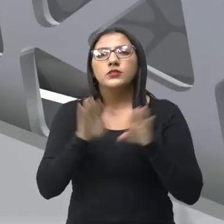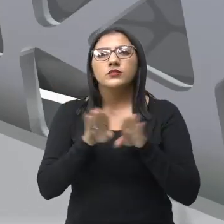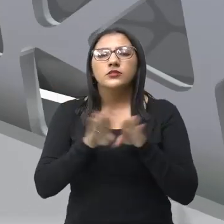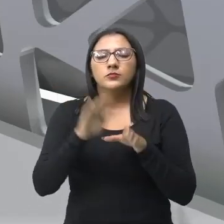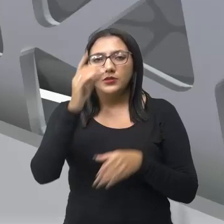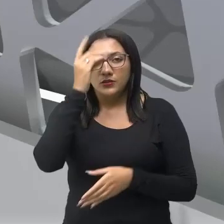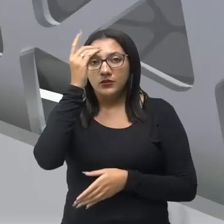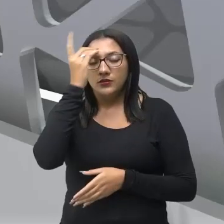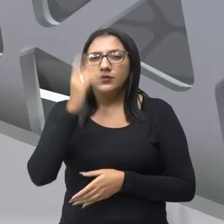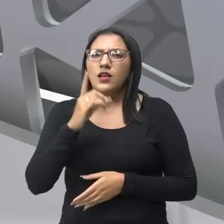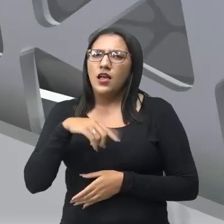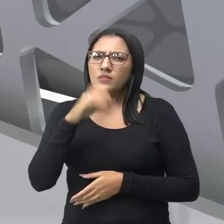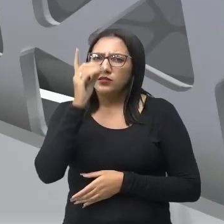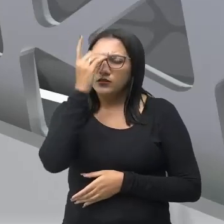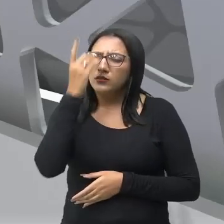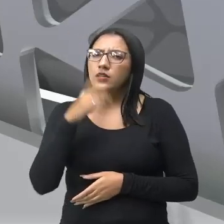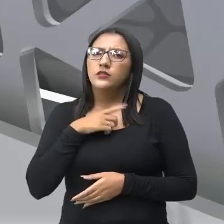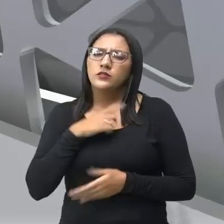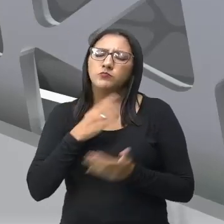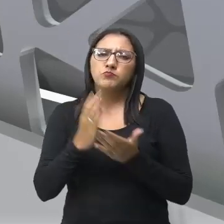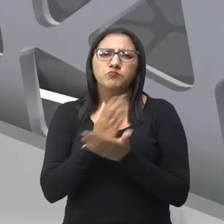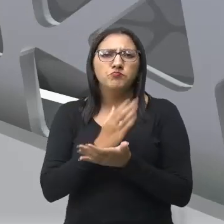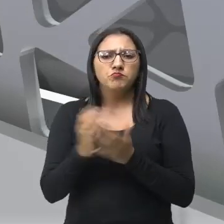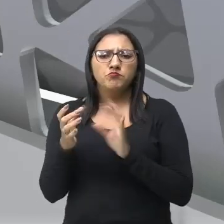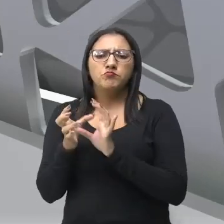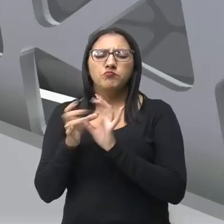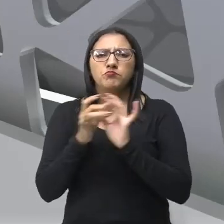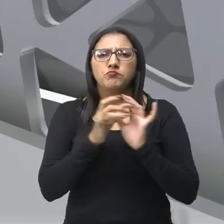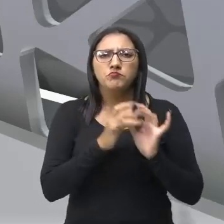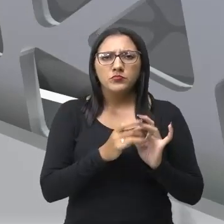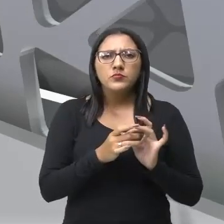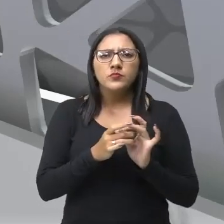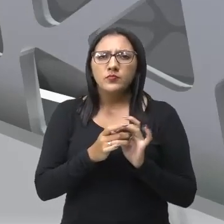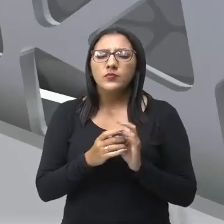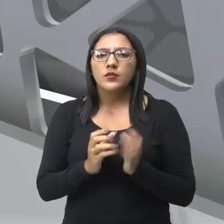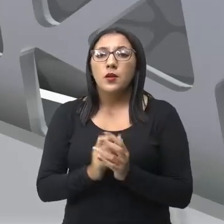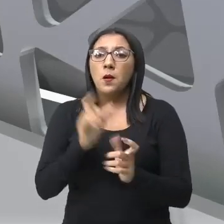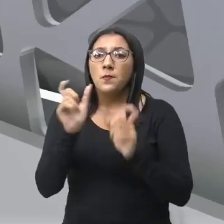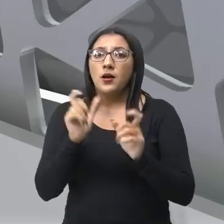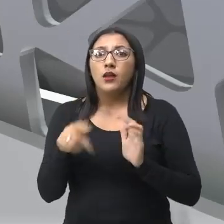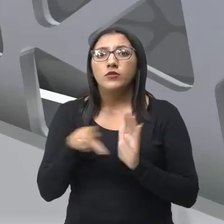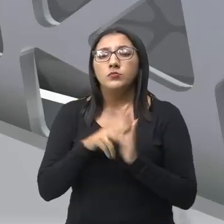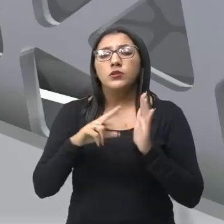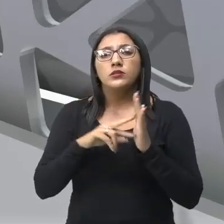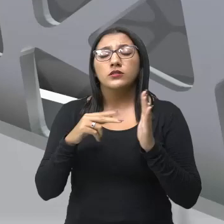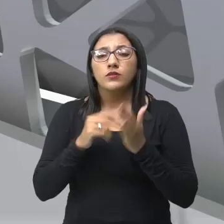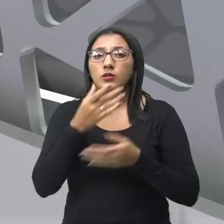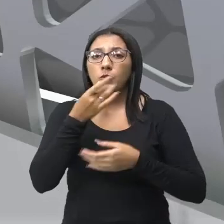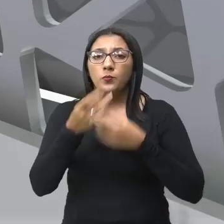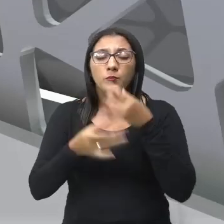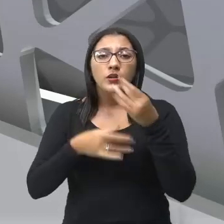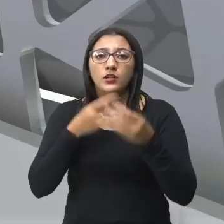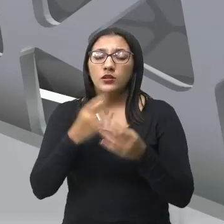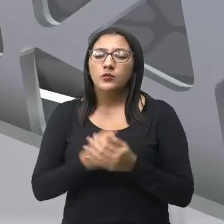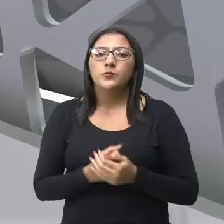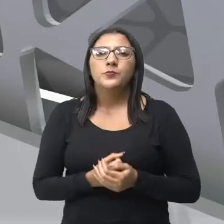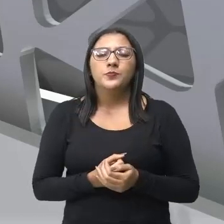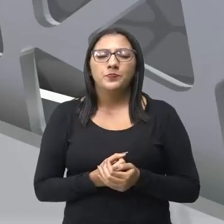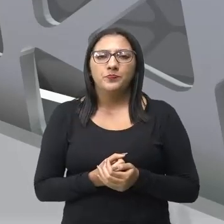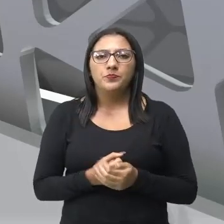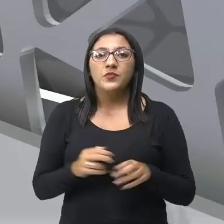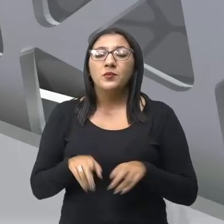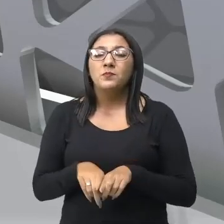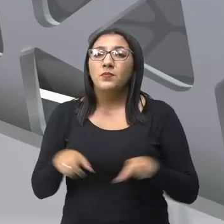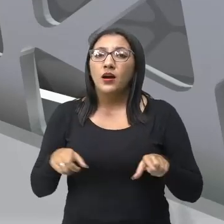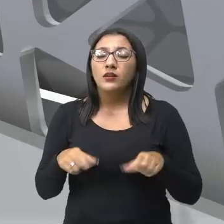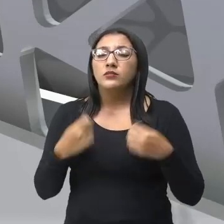ideias, e essas ideias muitas vezes vêm acompanhadas de argumentos que ajudarão a comprovar determinada ideia. Porém, nós